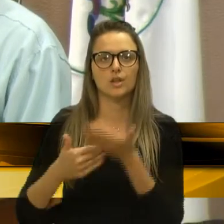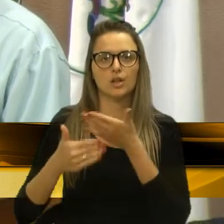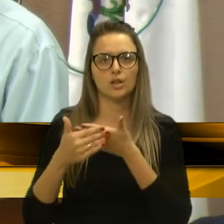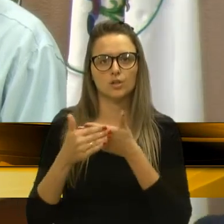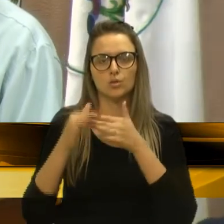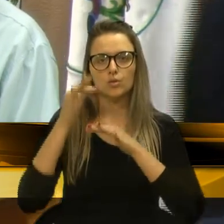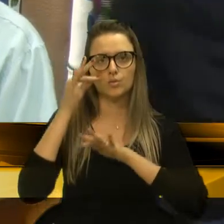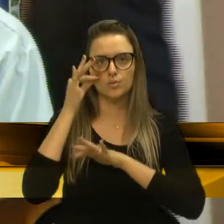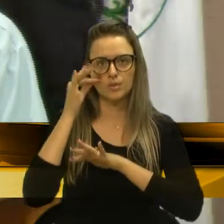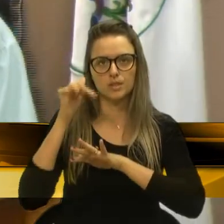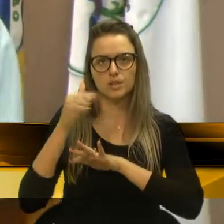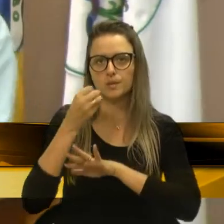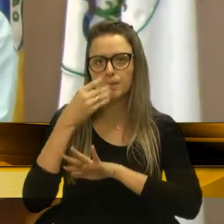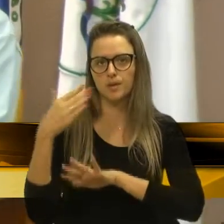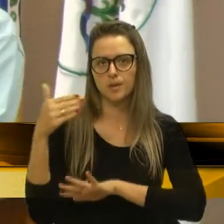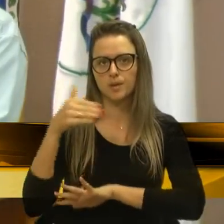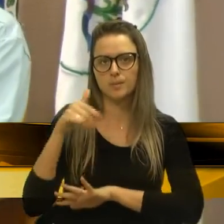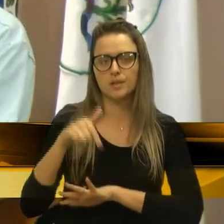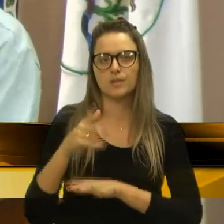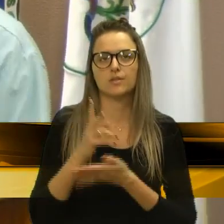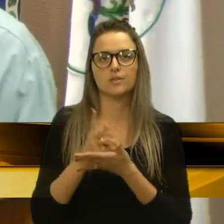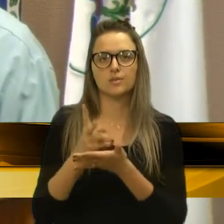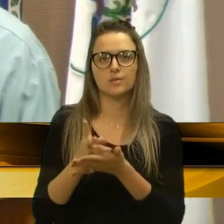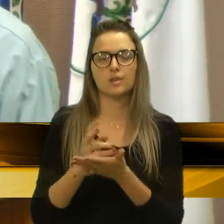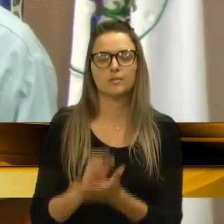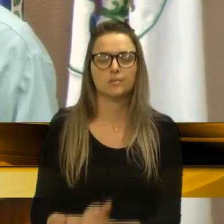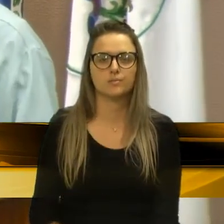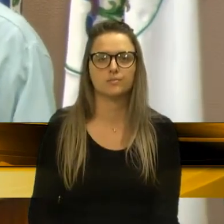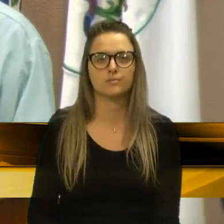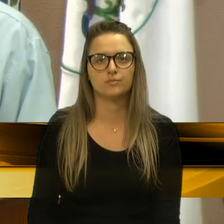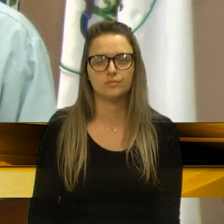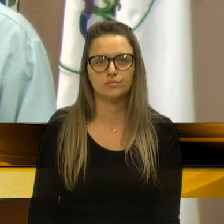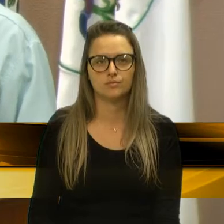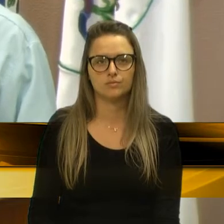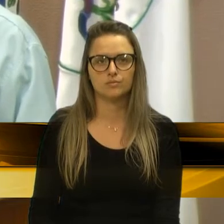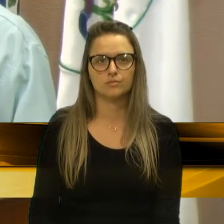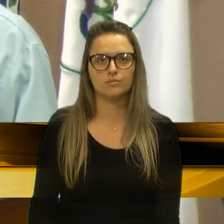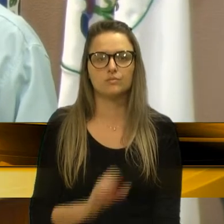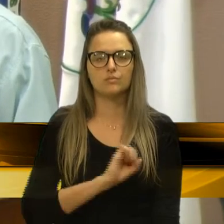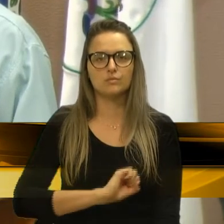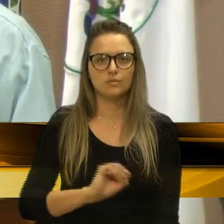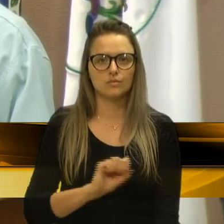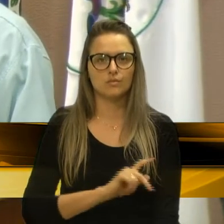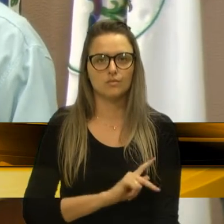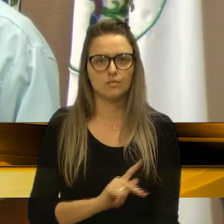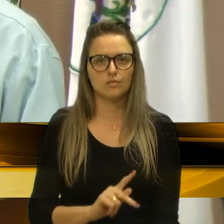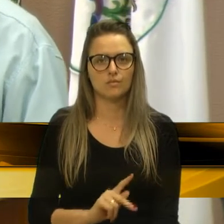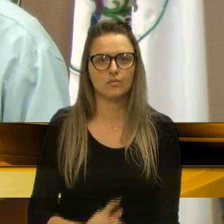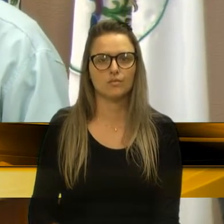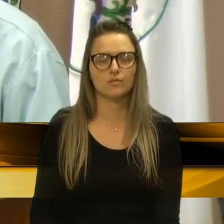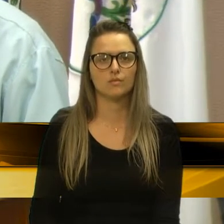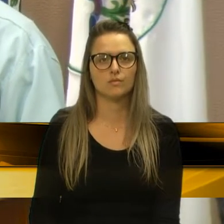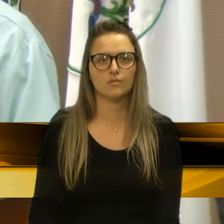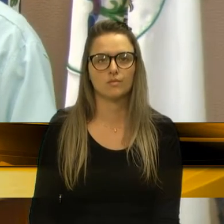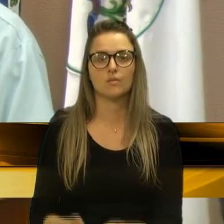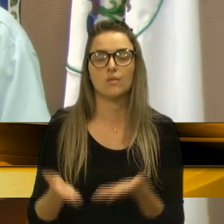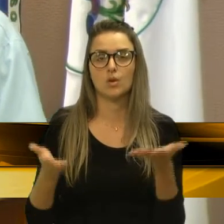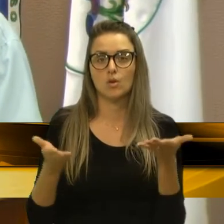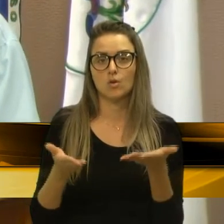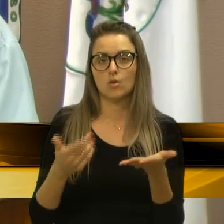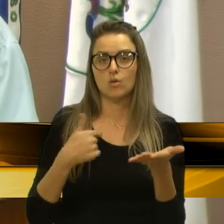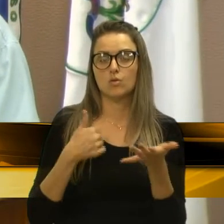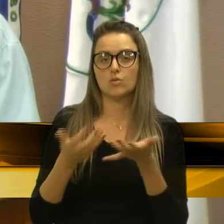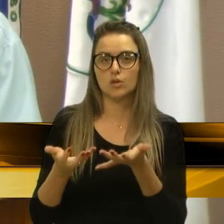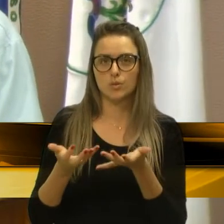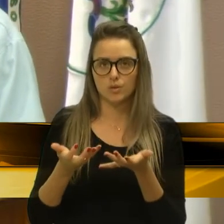bem vindo sempre bom dia a todos sobre o dente hoje eu quero